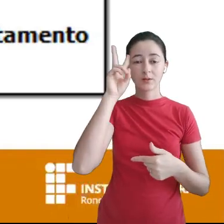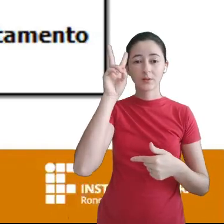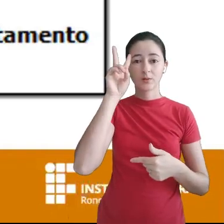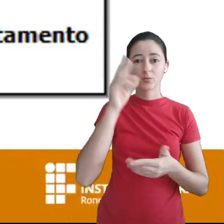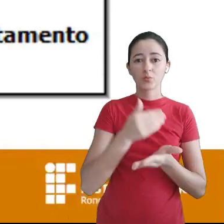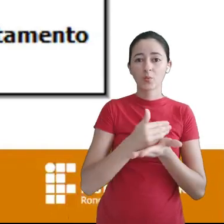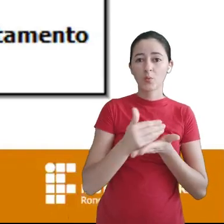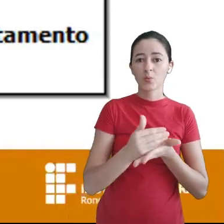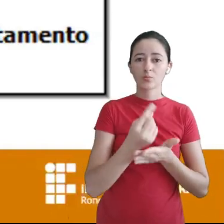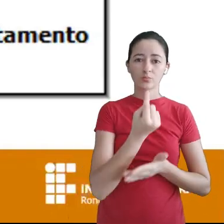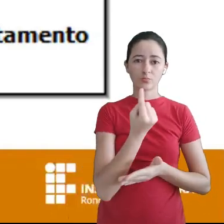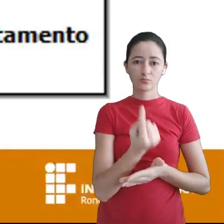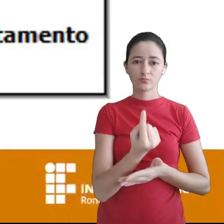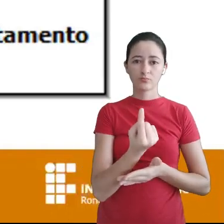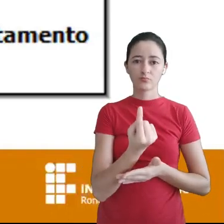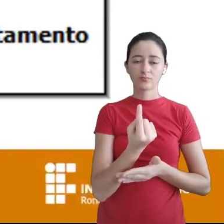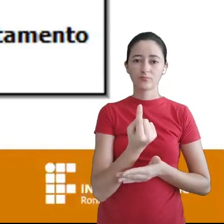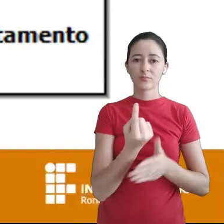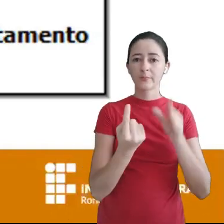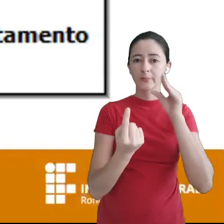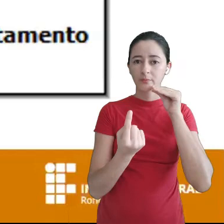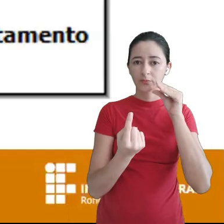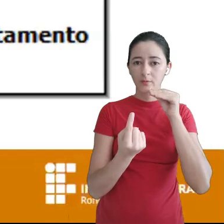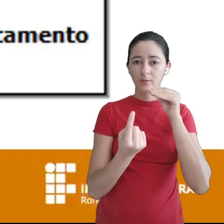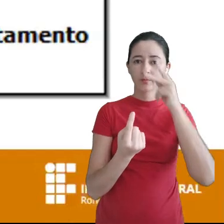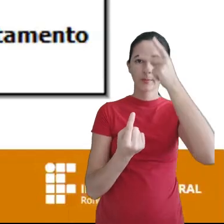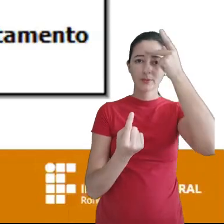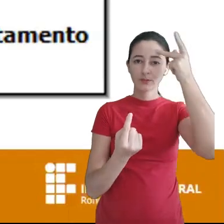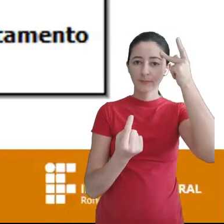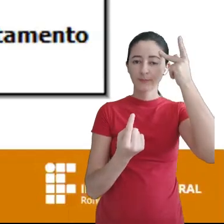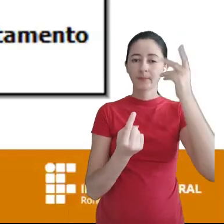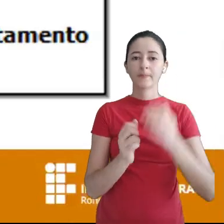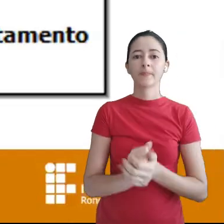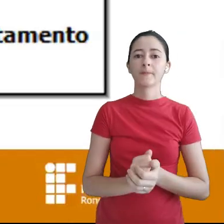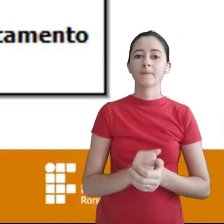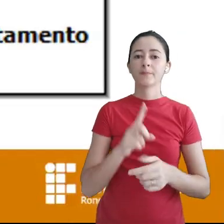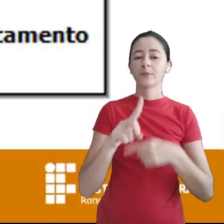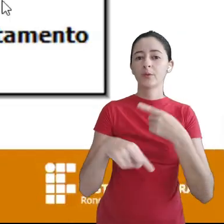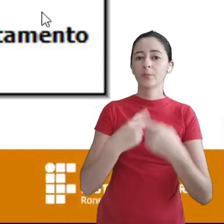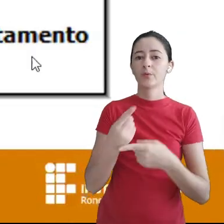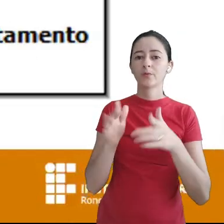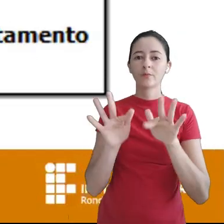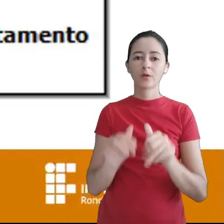Um funcionário. Lembra? No início da leitura, estou falando de apenas um funcionário.